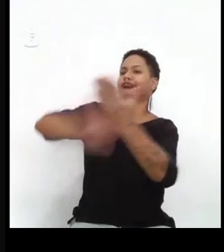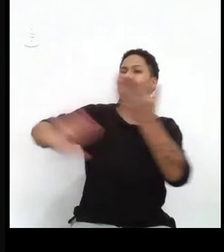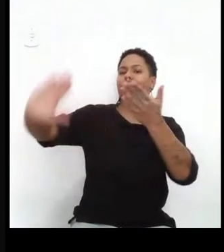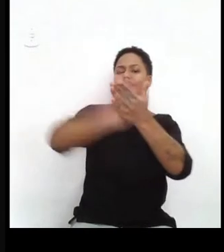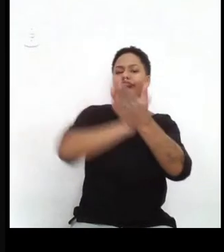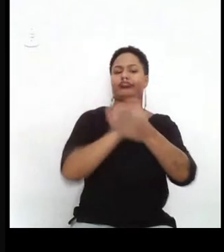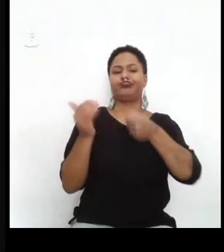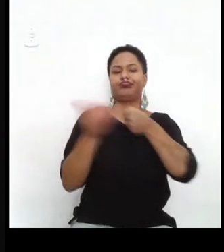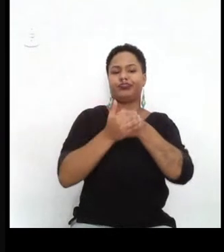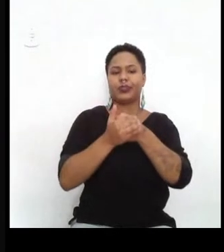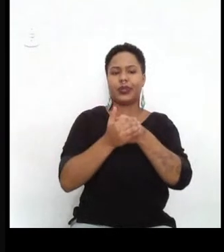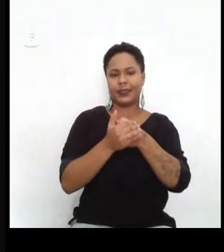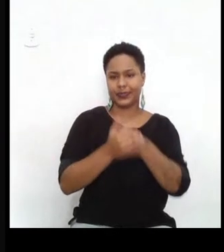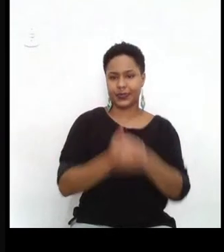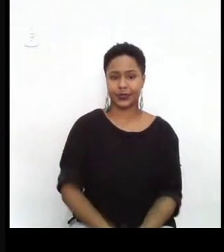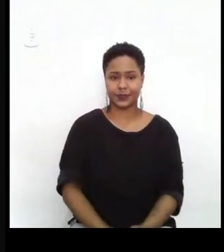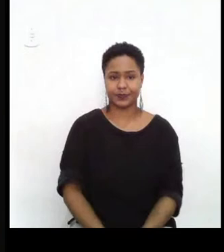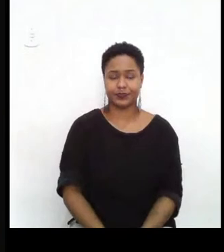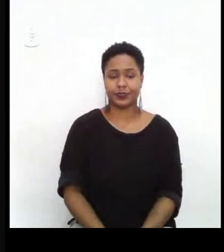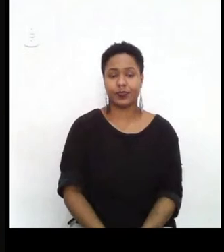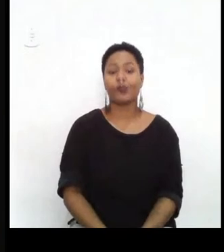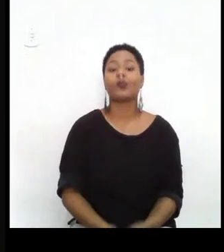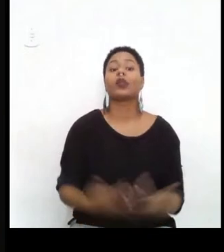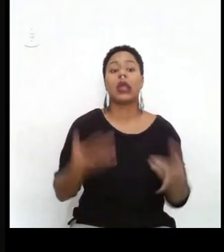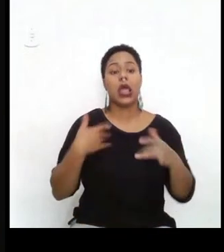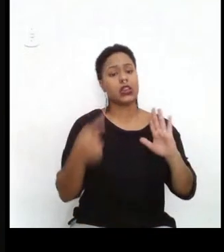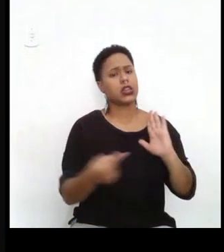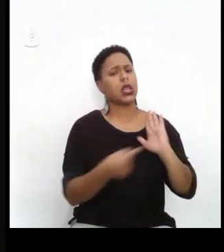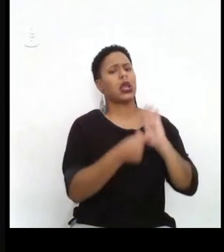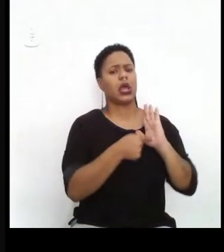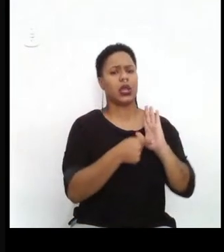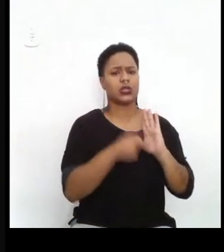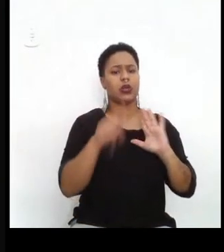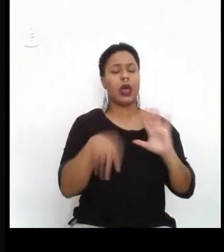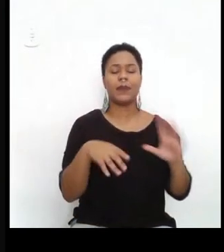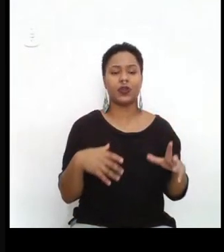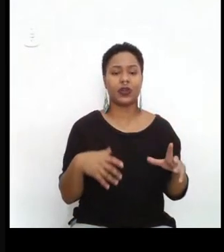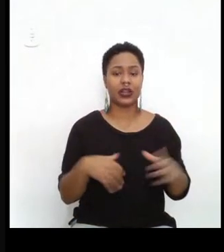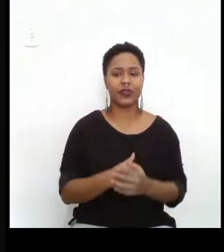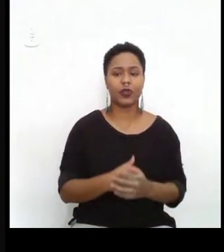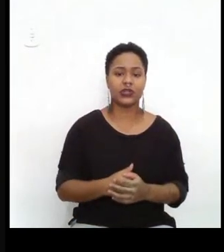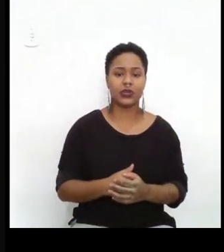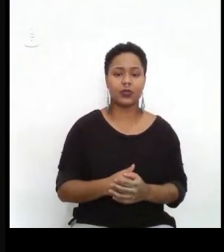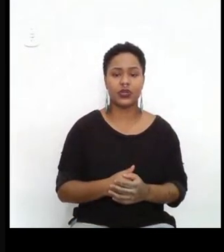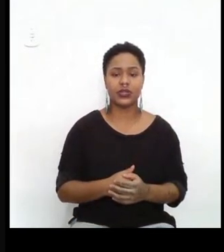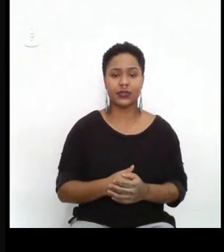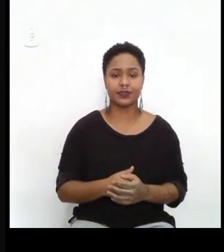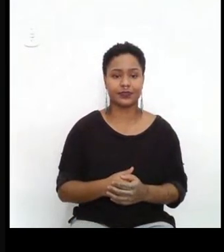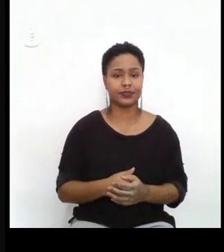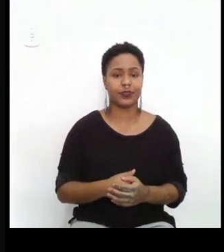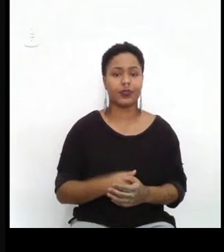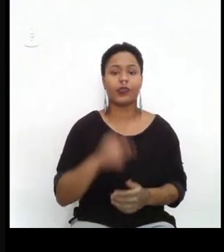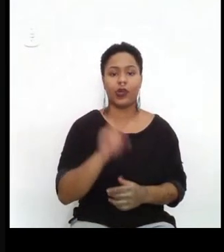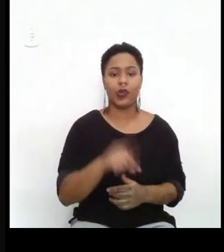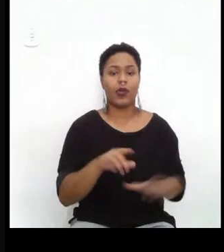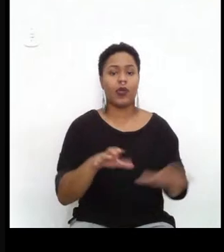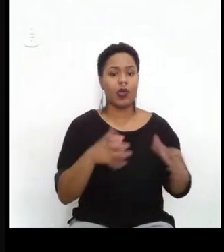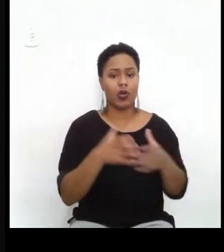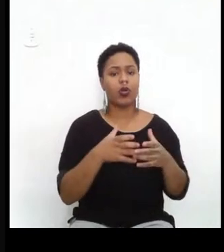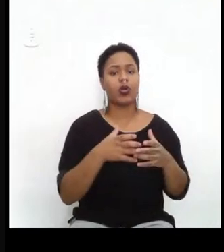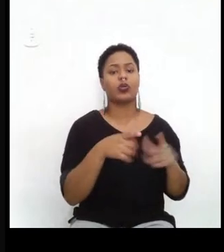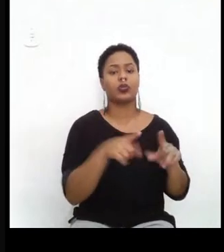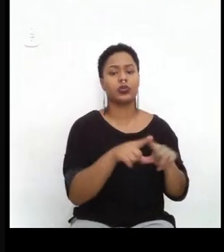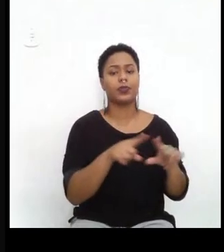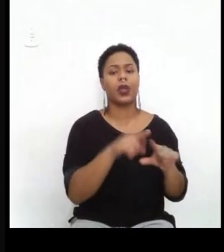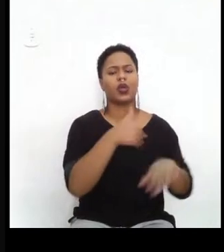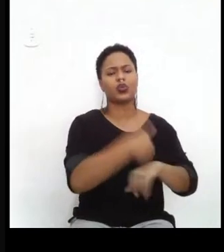eu penso até que horas funciona no coletivo e organizacionais militantes acidente tem um recorde Antônio tempo está